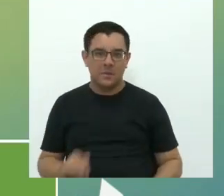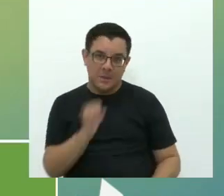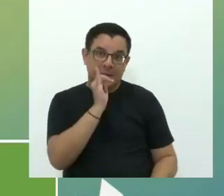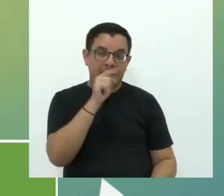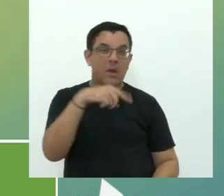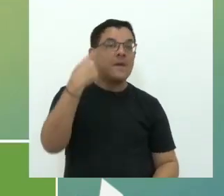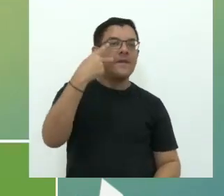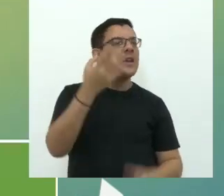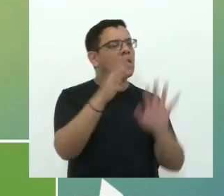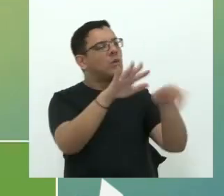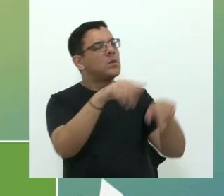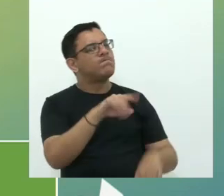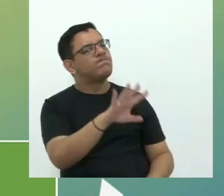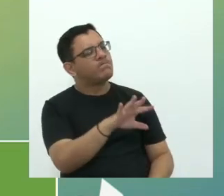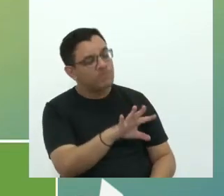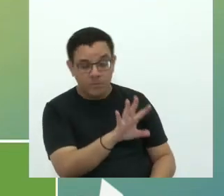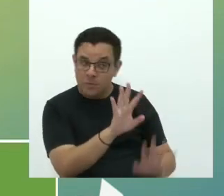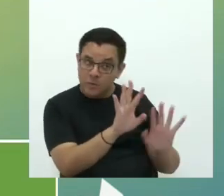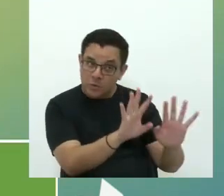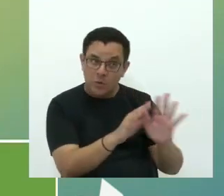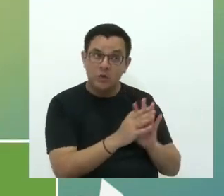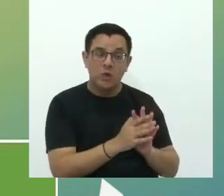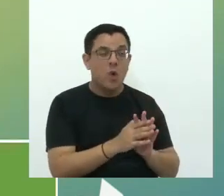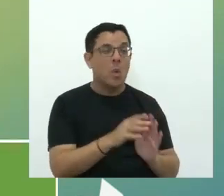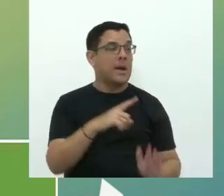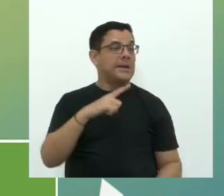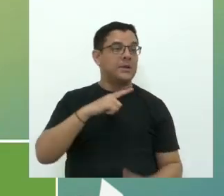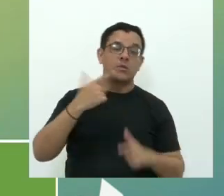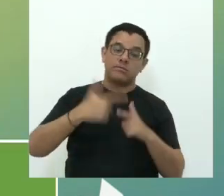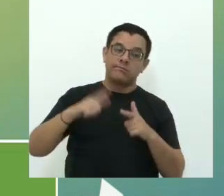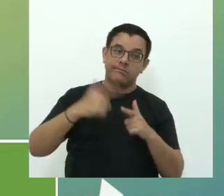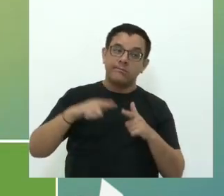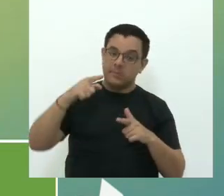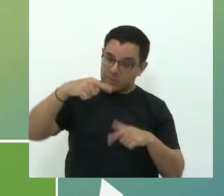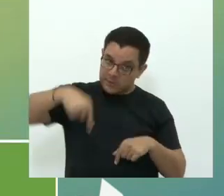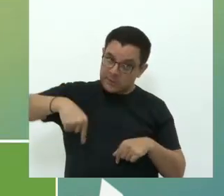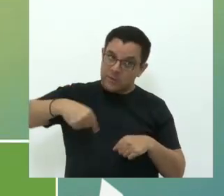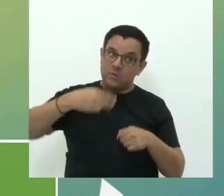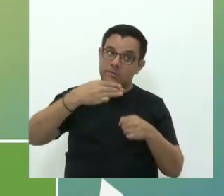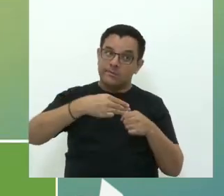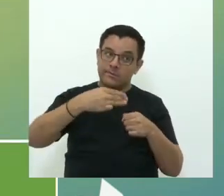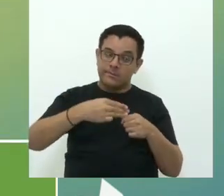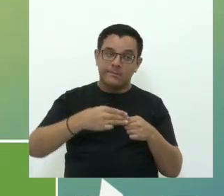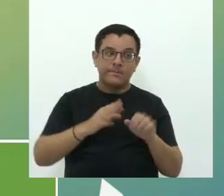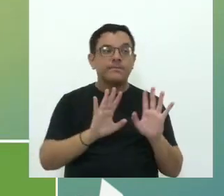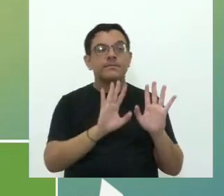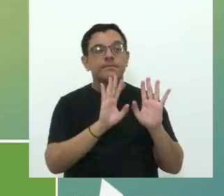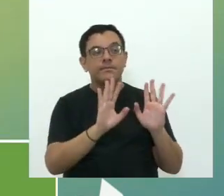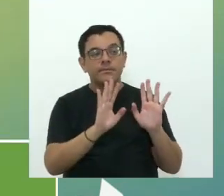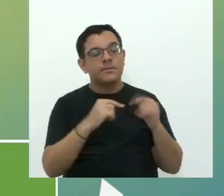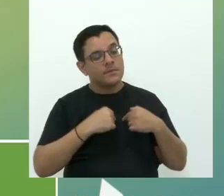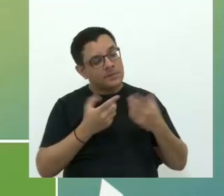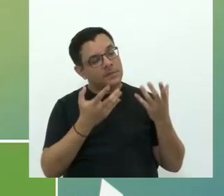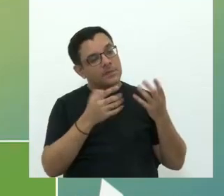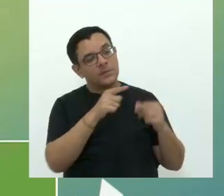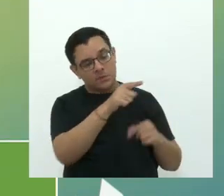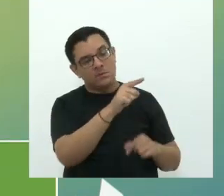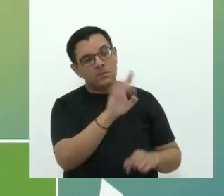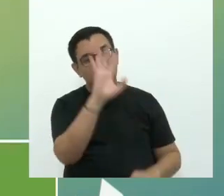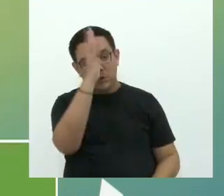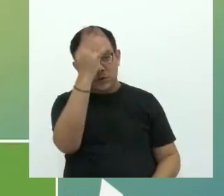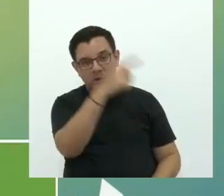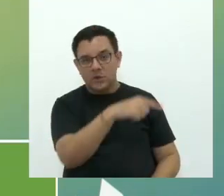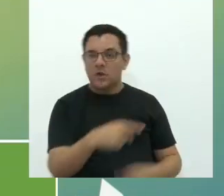pro Vereador e dizer Vereador é o seguinte tem um problema aqui no município mas que eu queria que o senhor